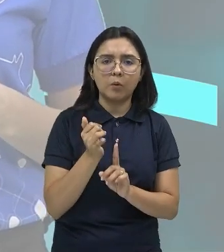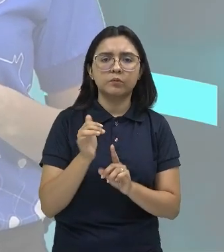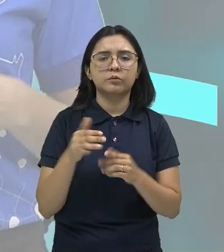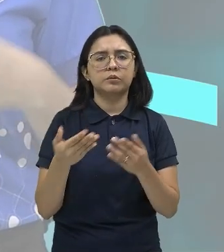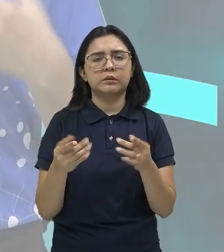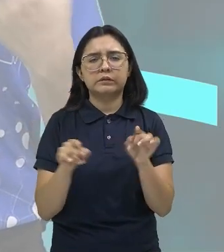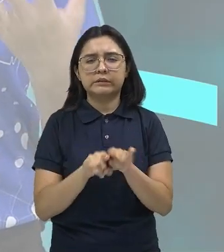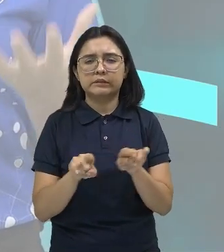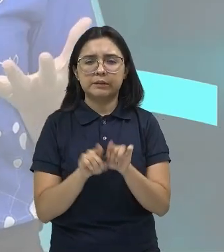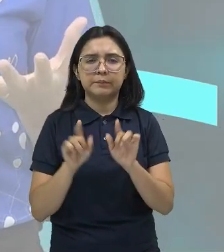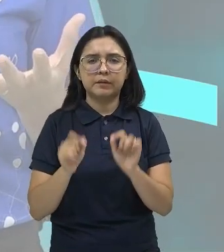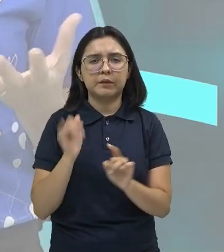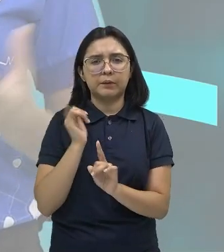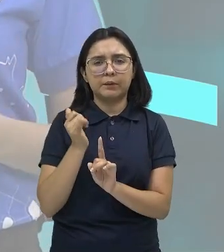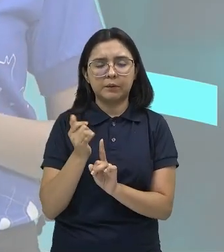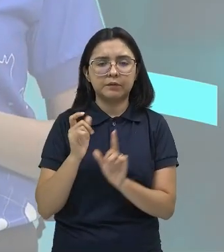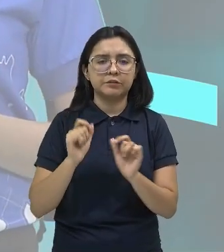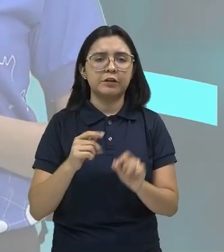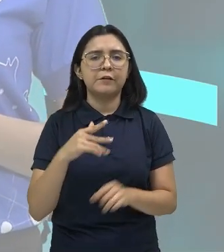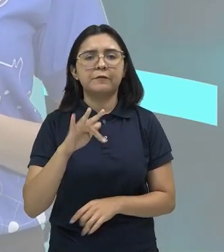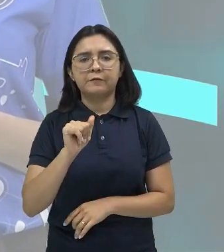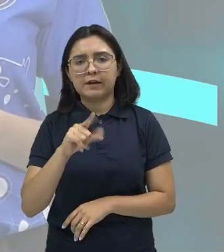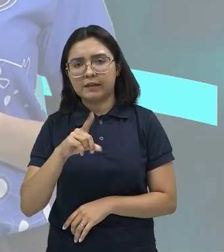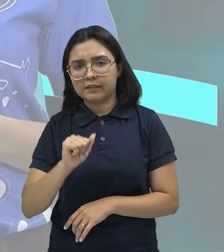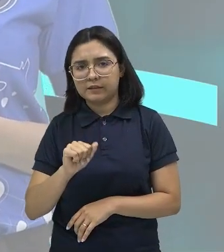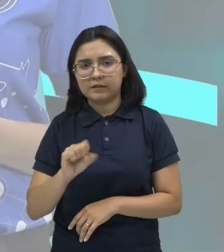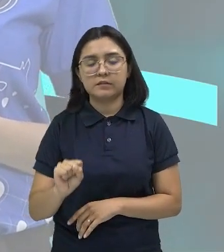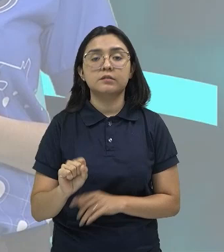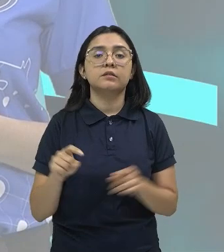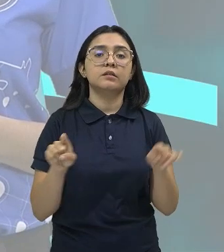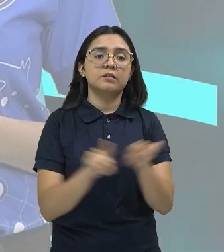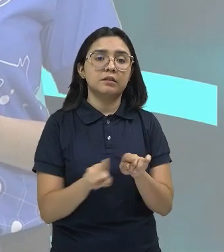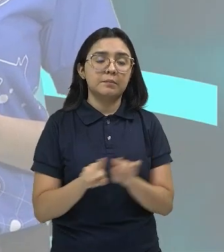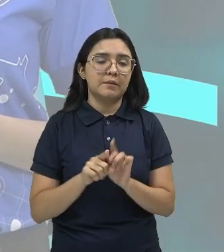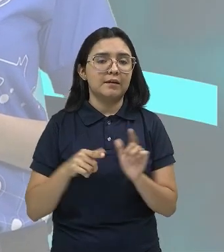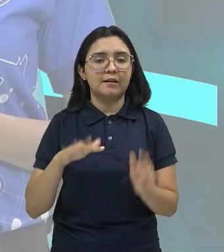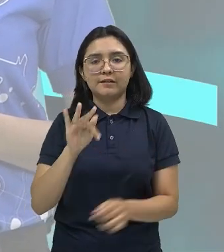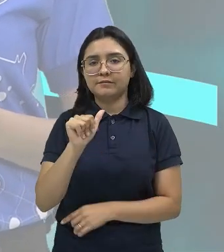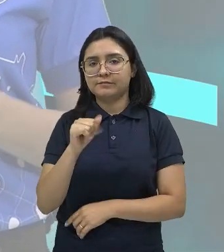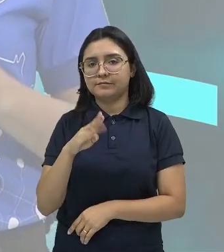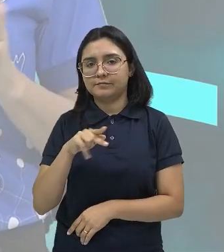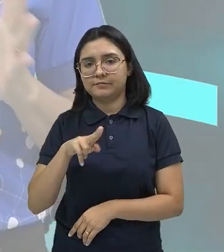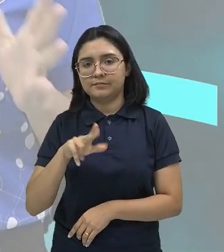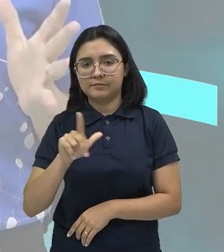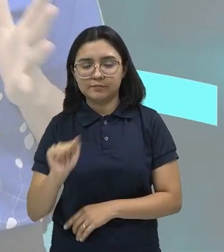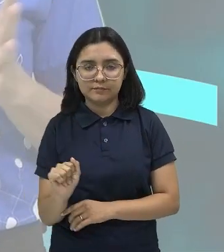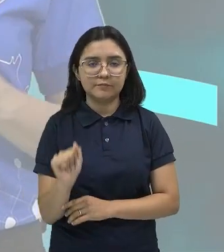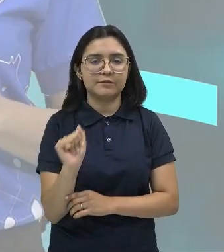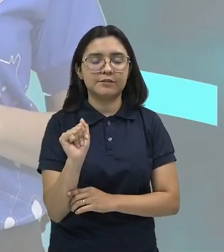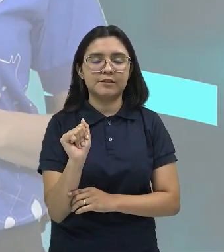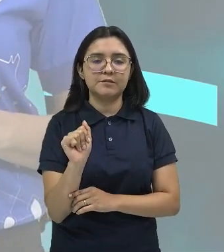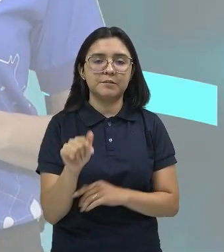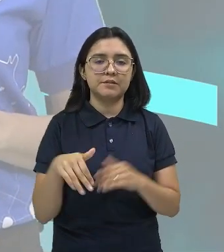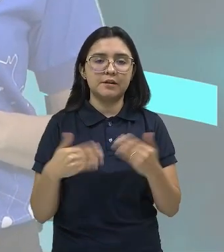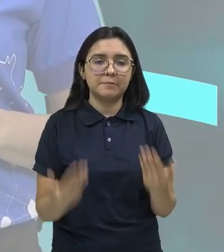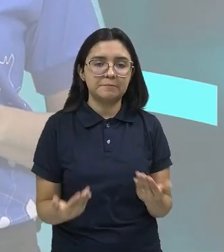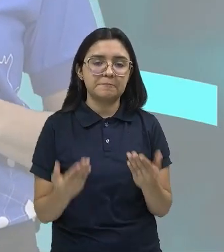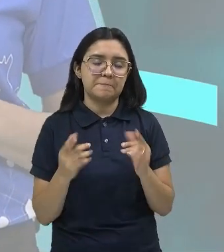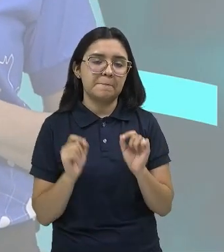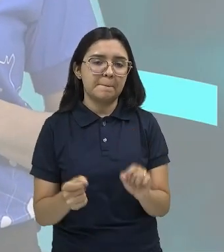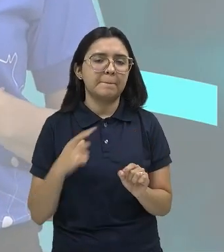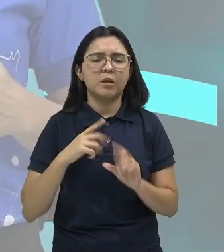falando daqueles contos de fadas, certo? Fábulas, ok? Então, tudo que envolve